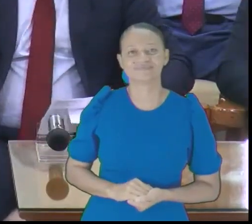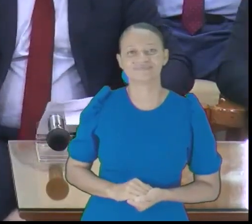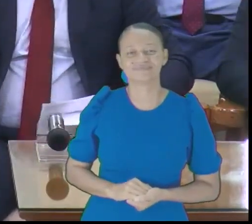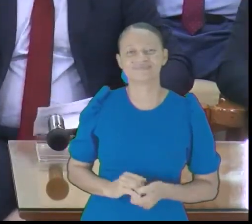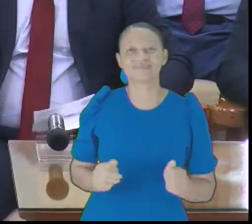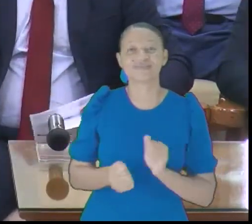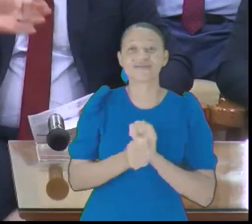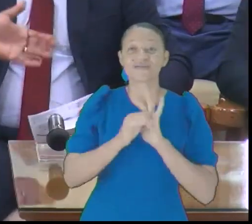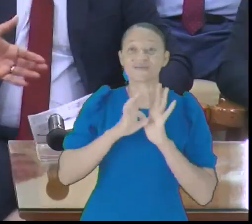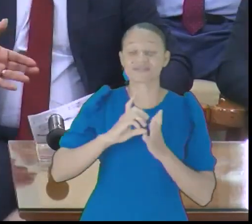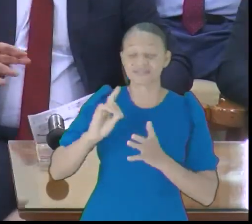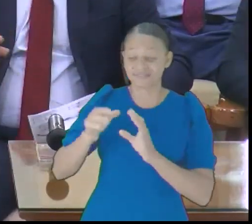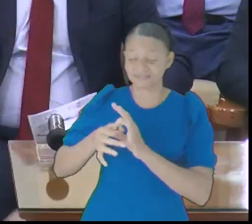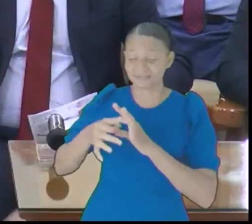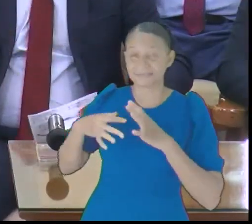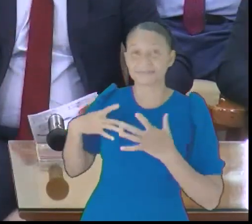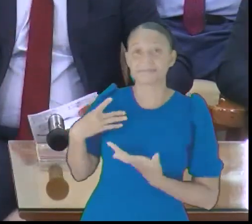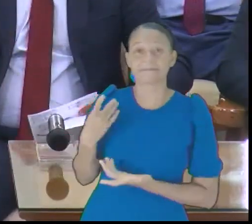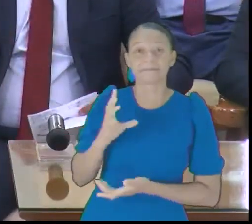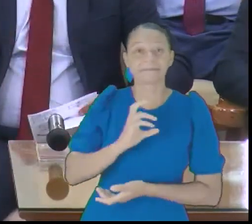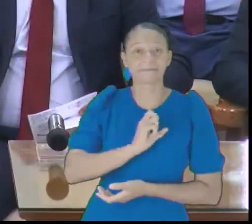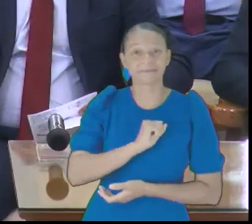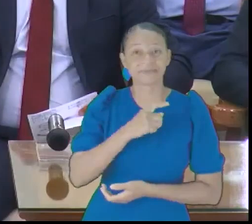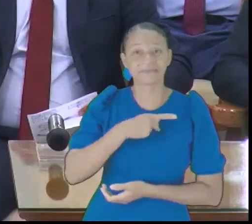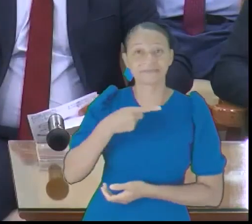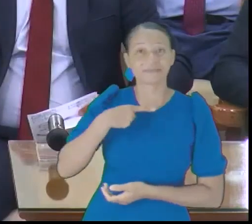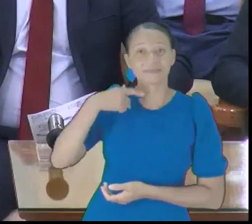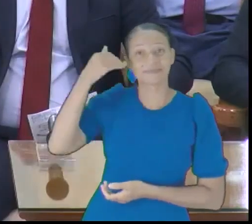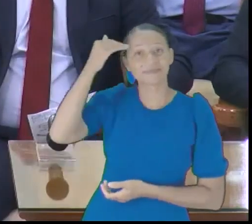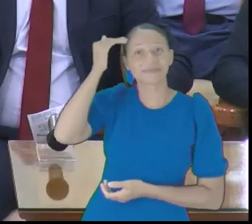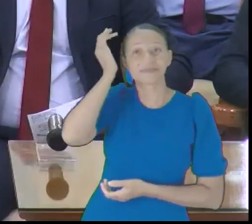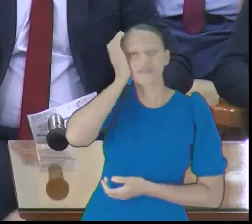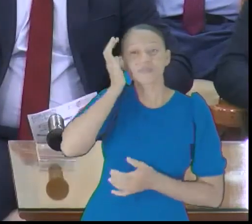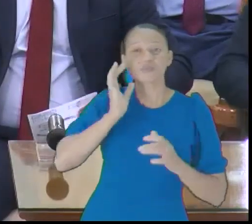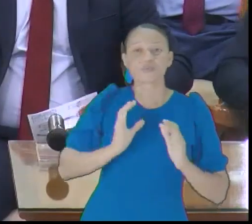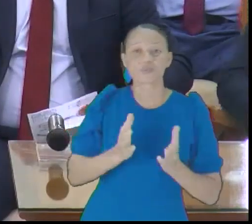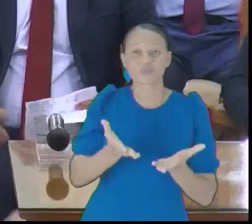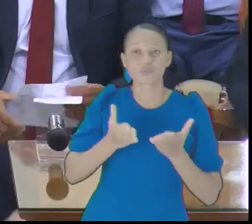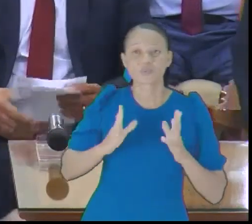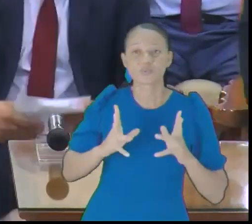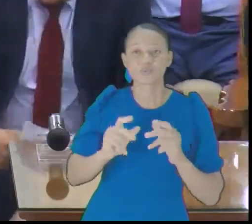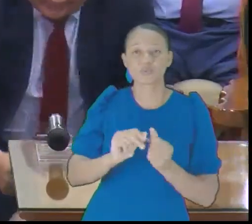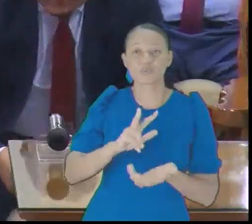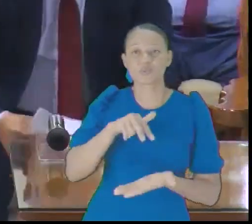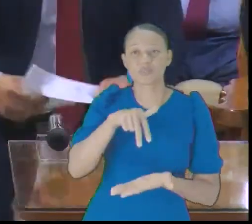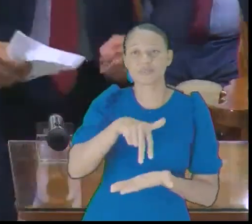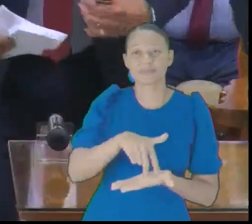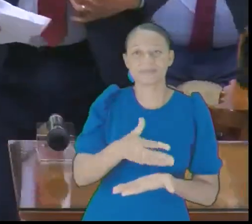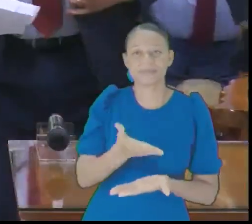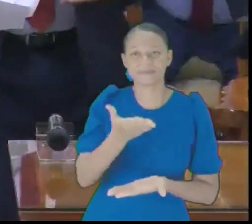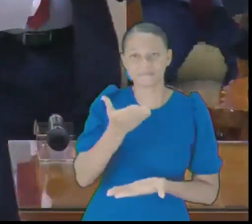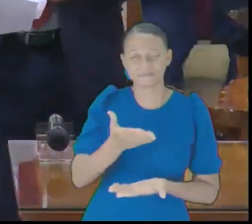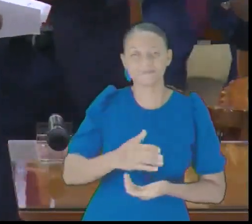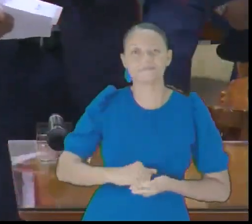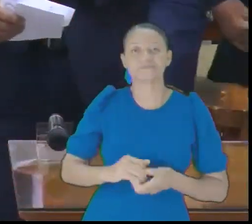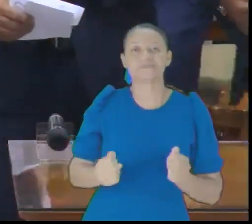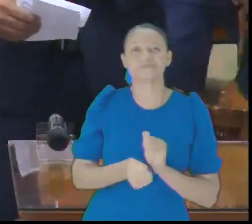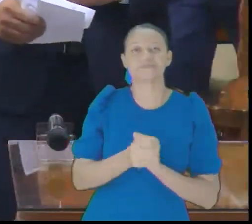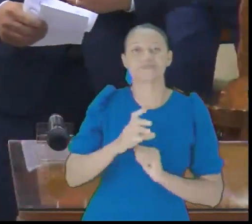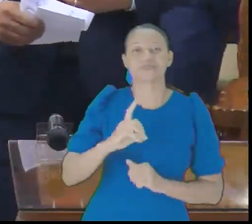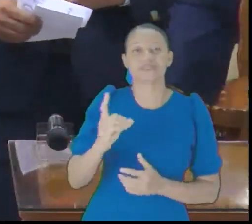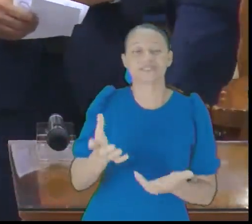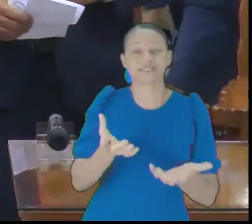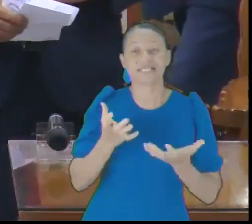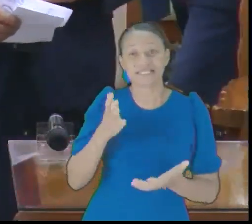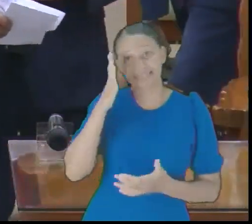Glória a Deus, com a autorização do nosso querido pastor Herman, eu convido a todos a estarem em pé. Glória a Deus. Eu